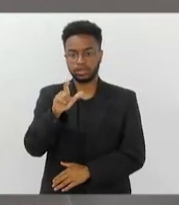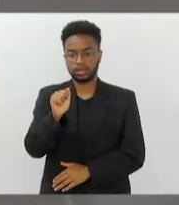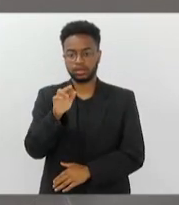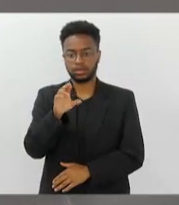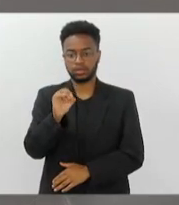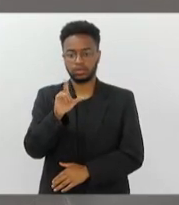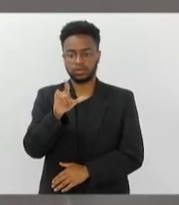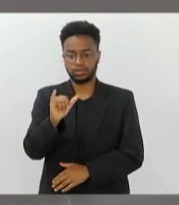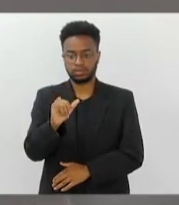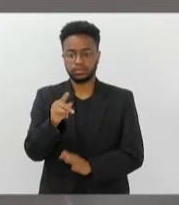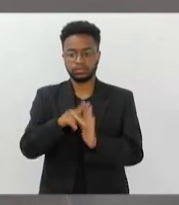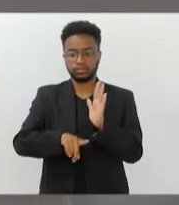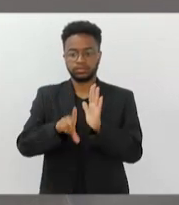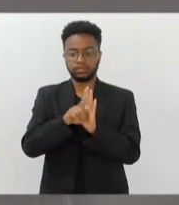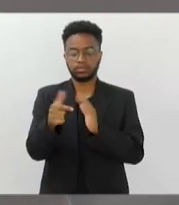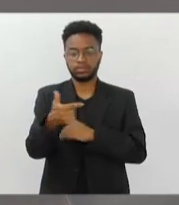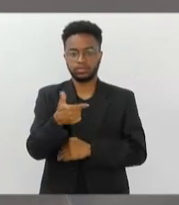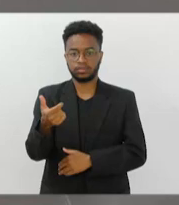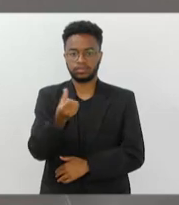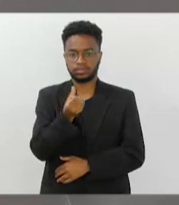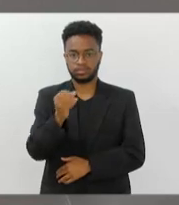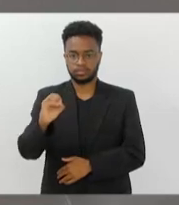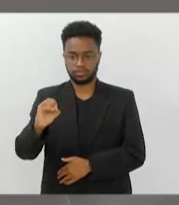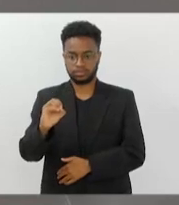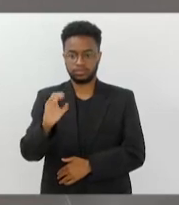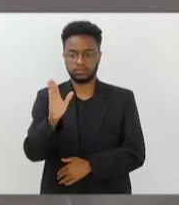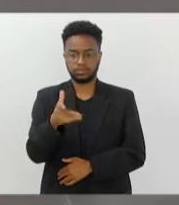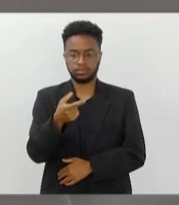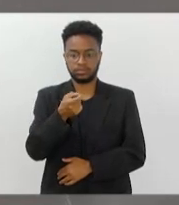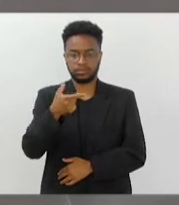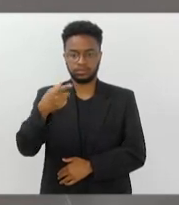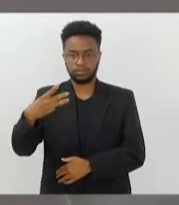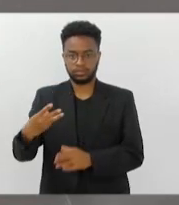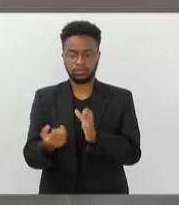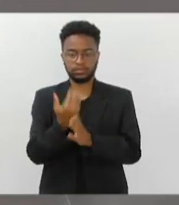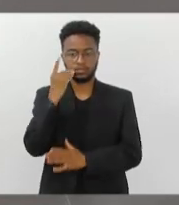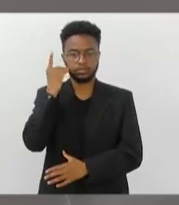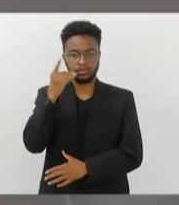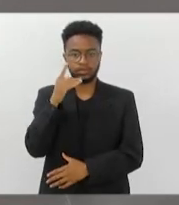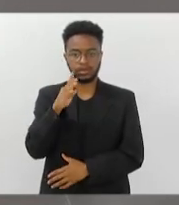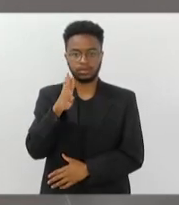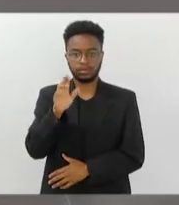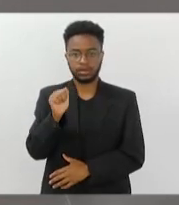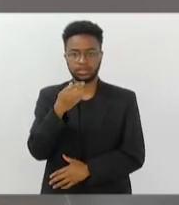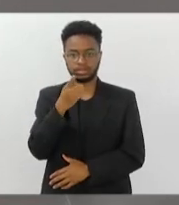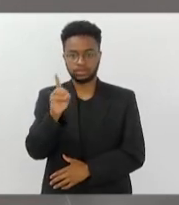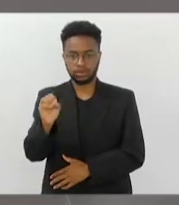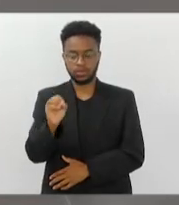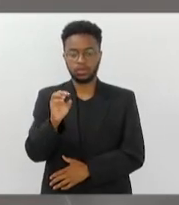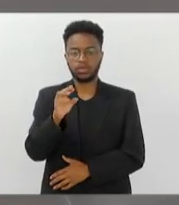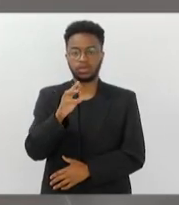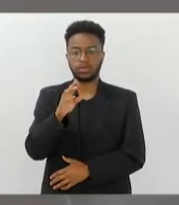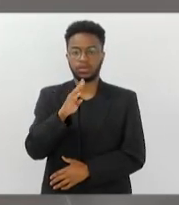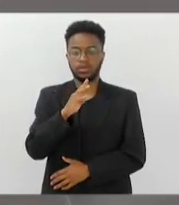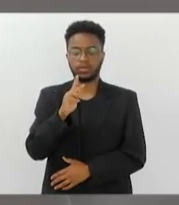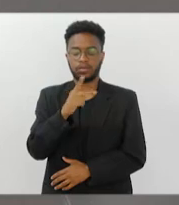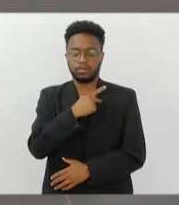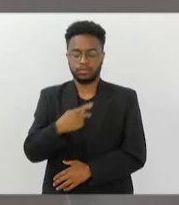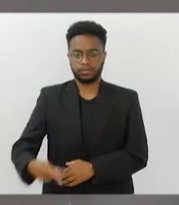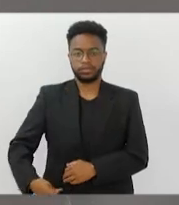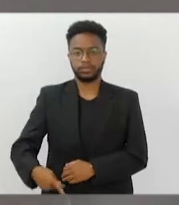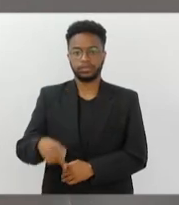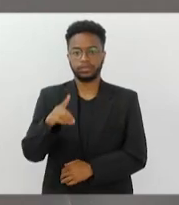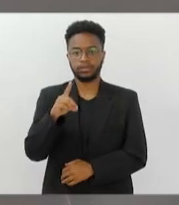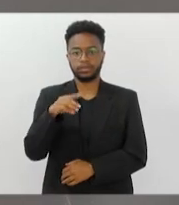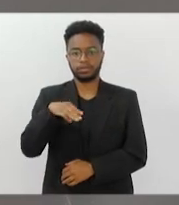Delarori. Projeto de lei 2260, de autoria dos deputados Brazão, Rodrigo Bacelar, Marcelo Dino